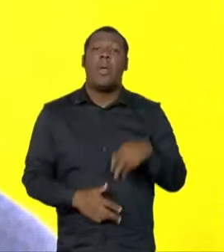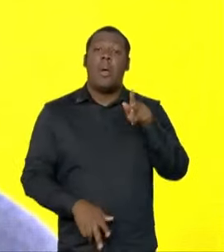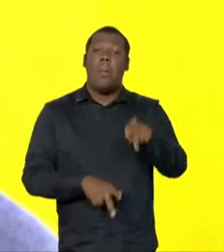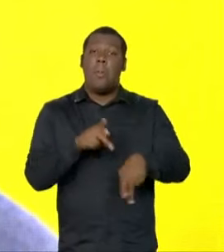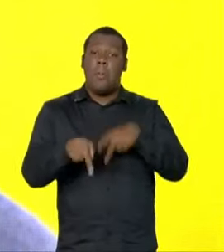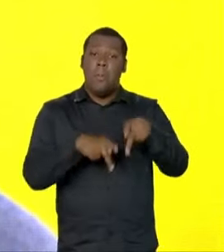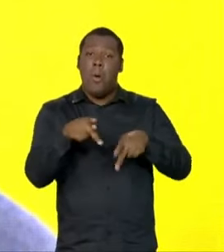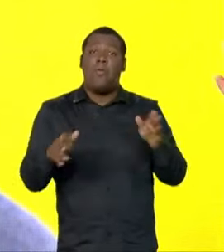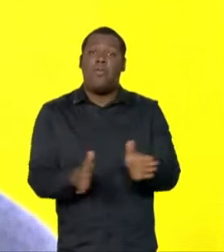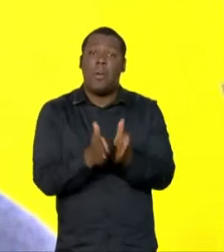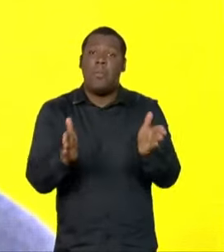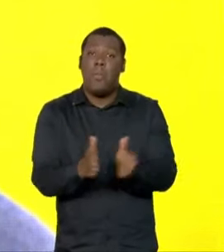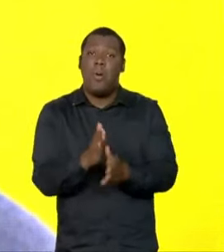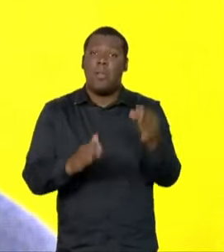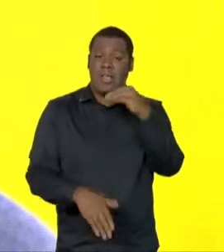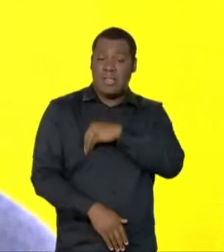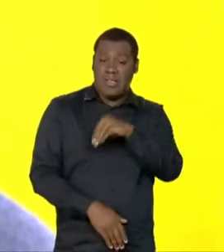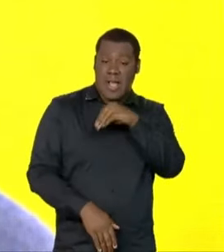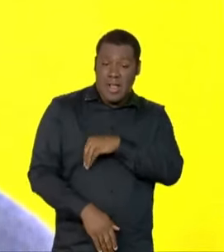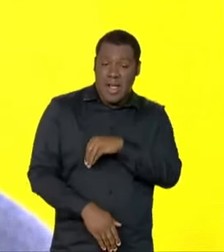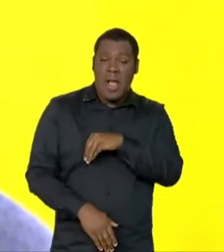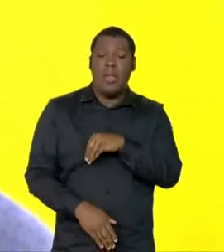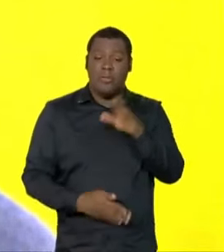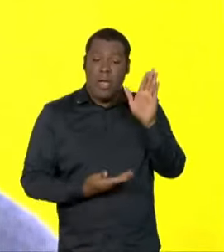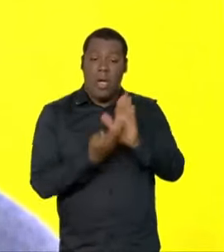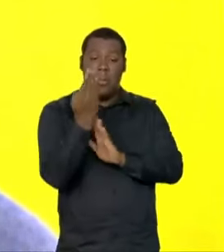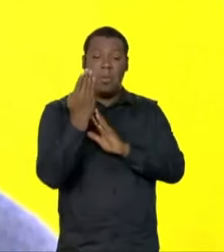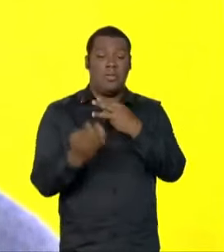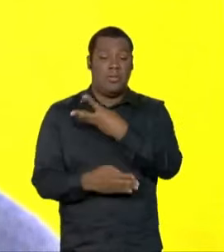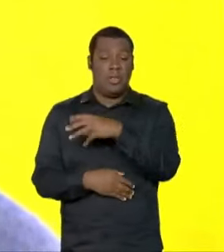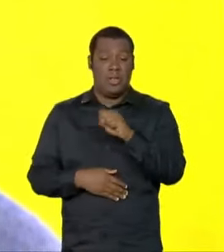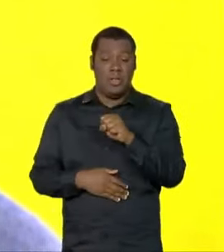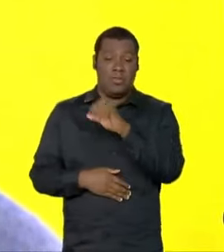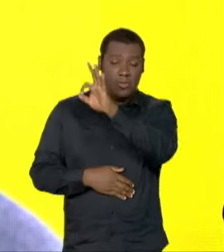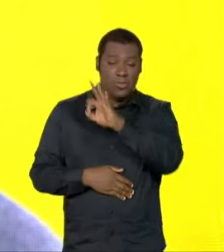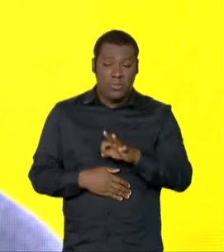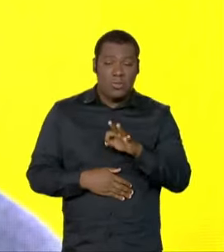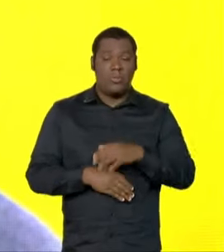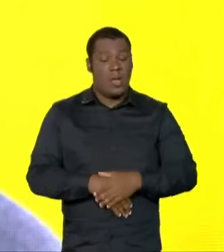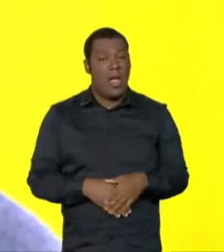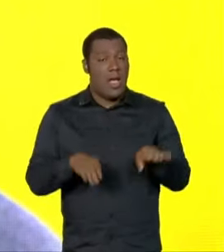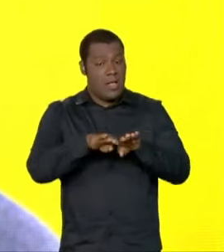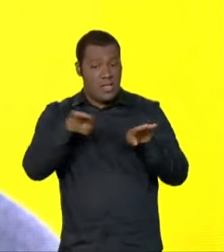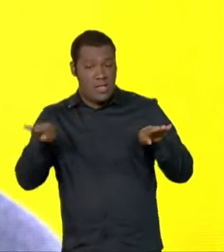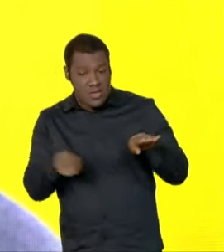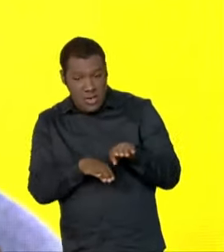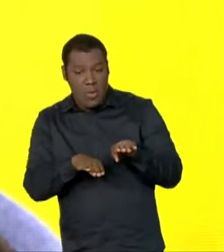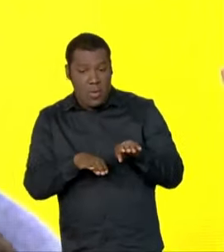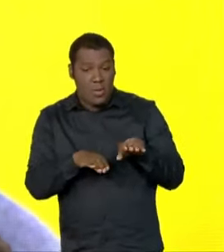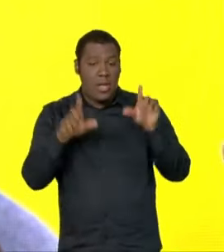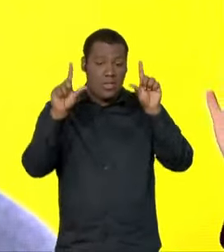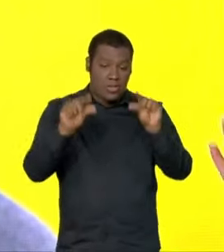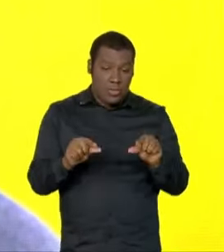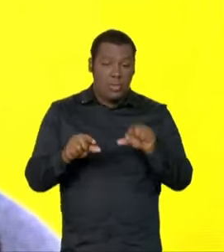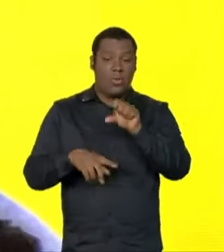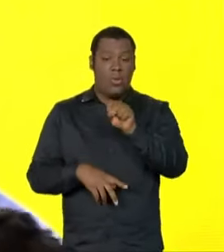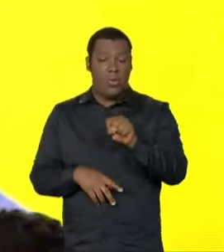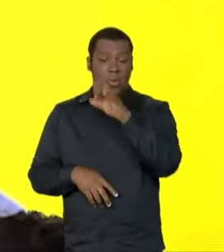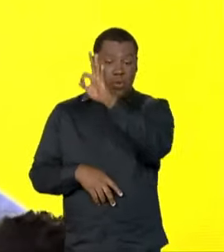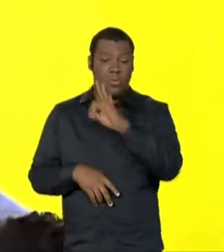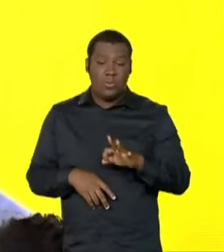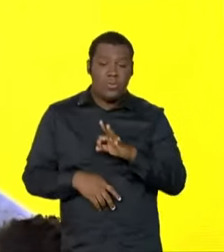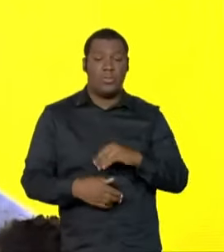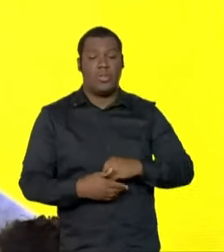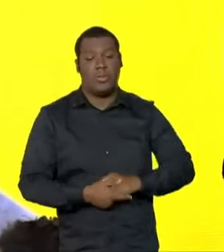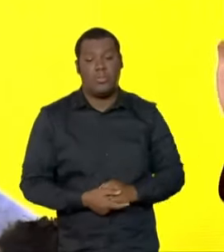38,5% em 2023, reduzindo a desigualdade para 8,3% da população, a